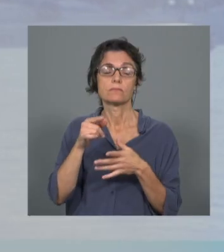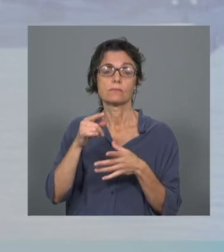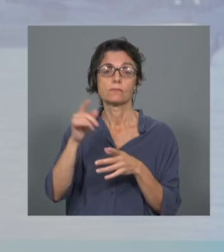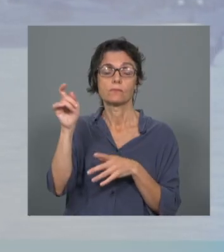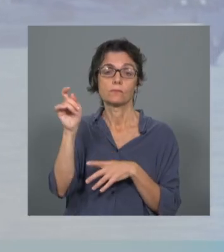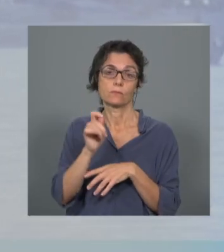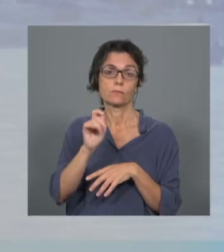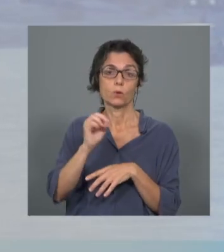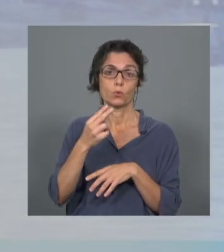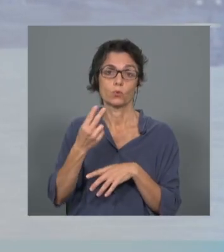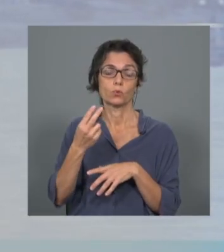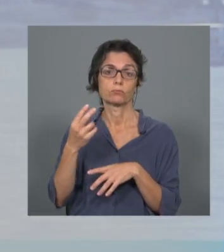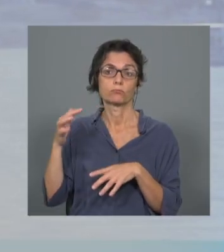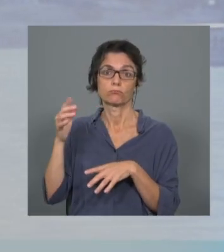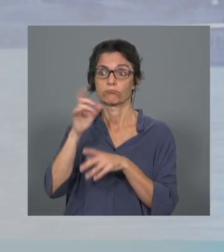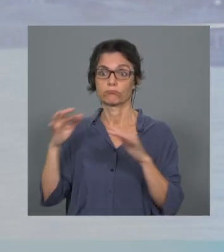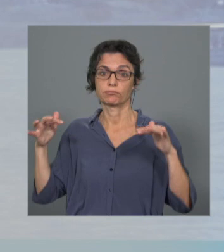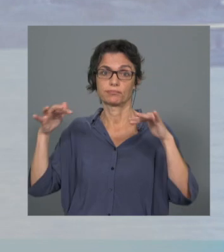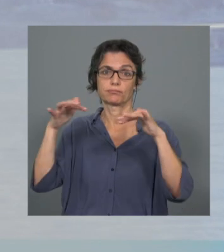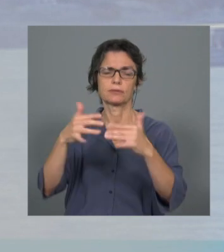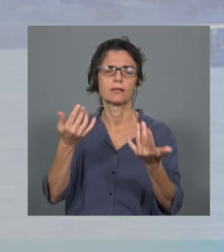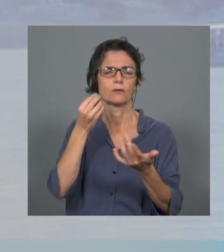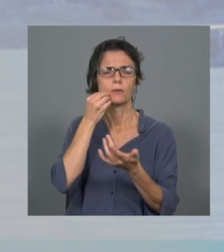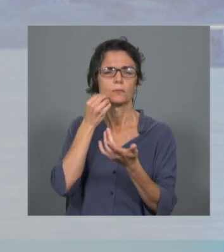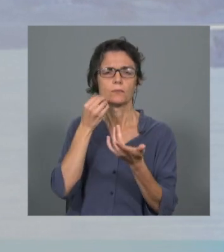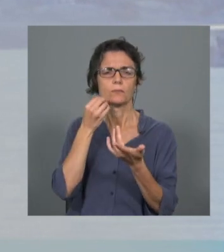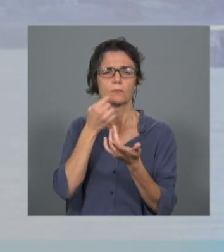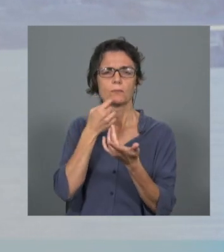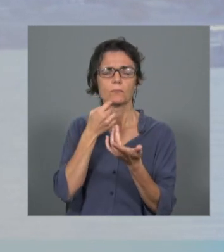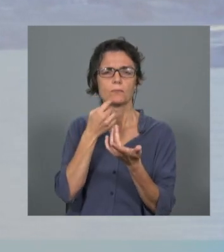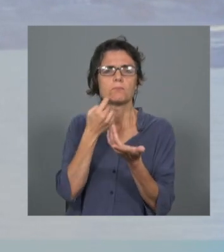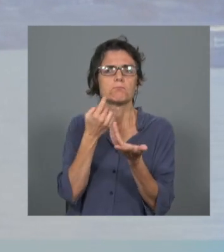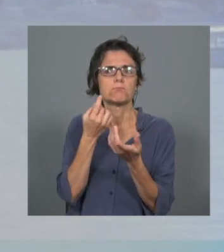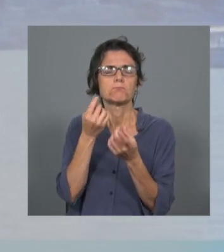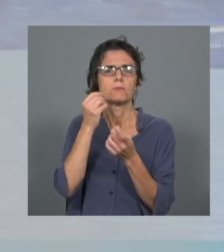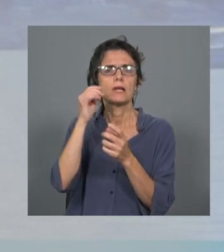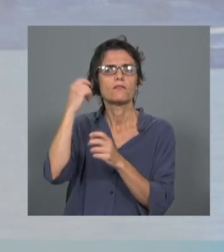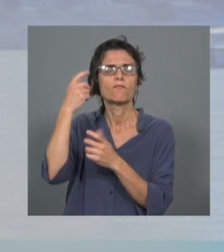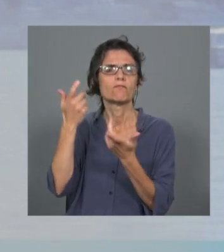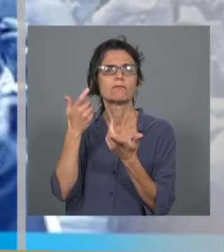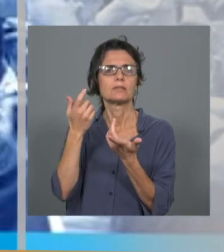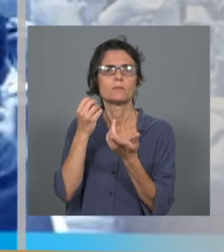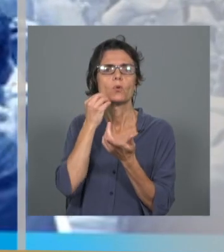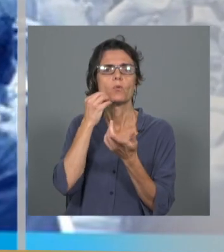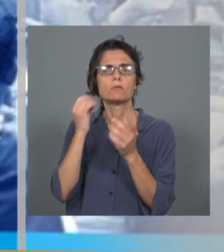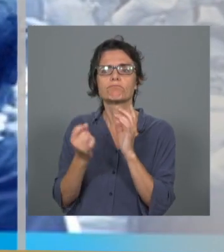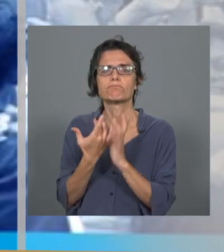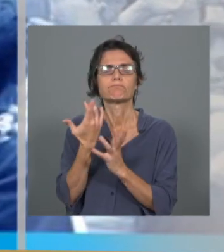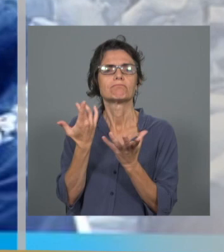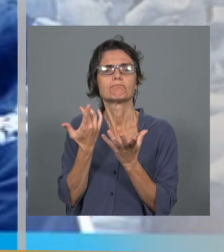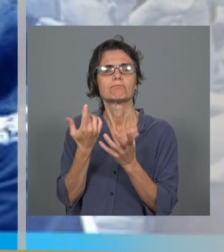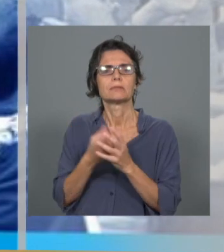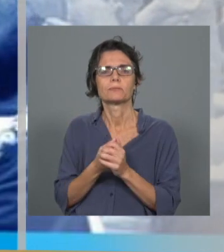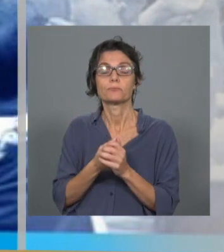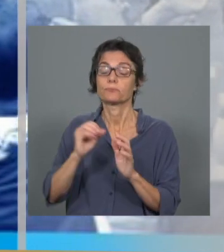outubro. Como é que surge este filme e o que é que ele nos traz? Bem, primeiro, muito obrigada pelo convite que foi